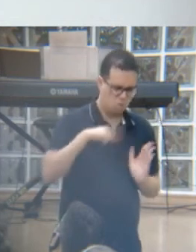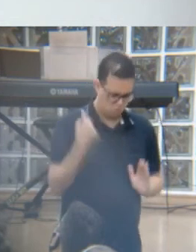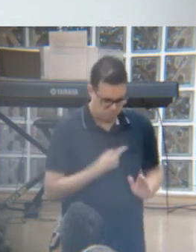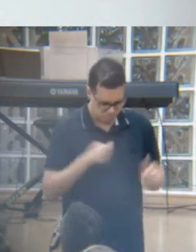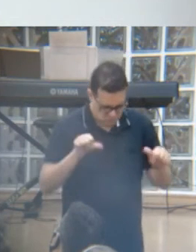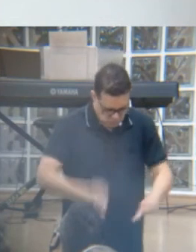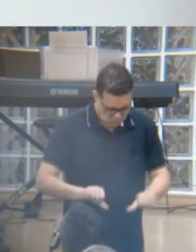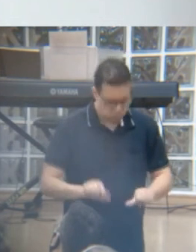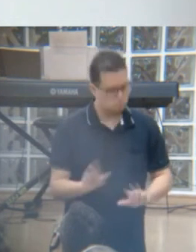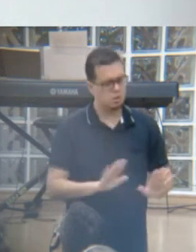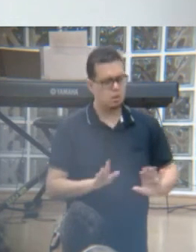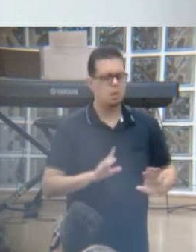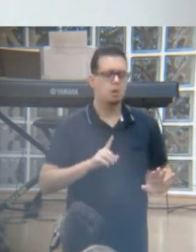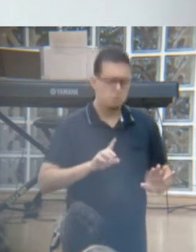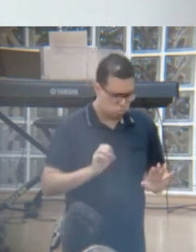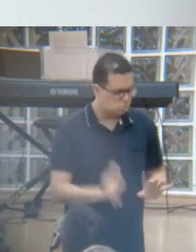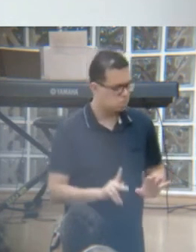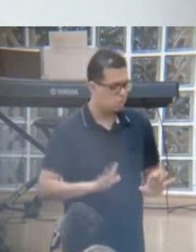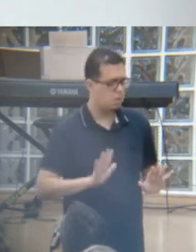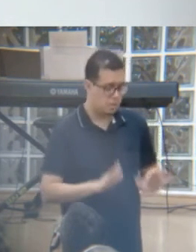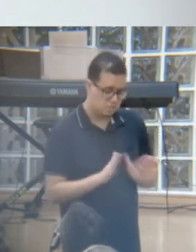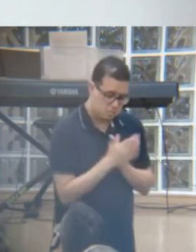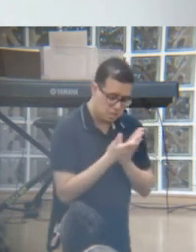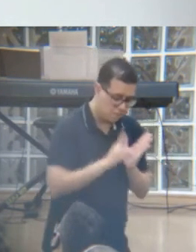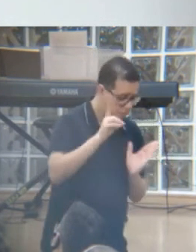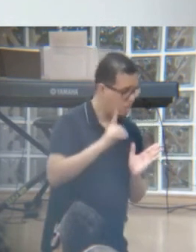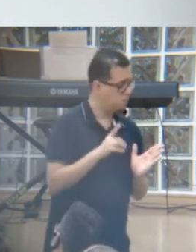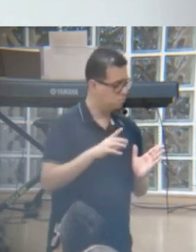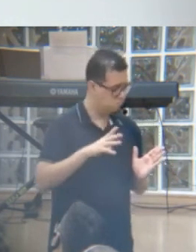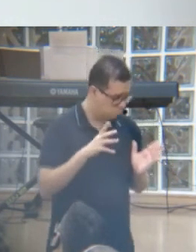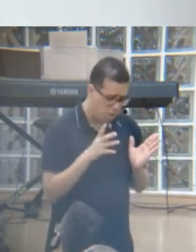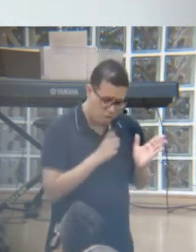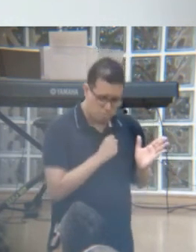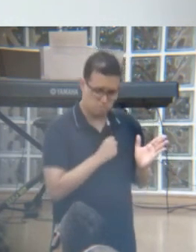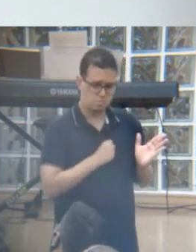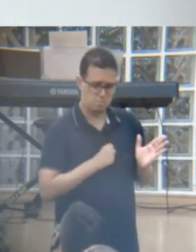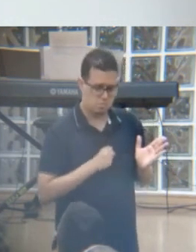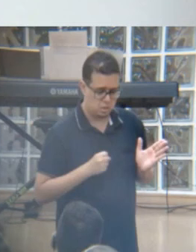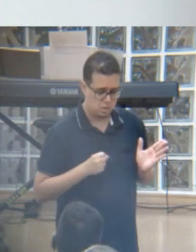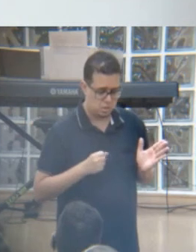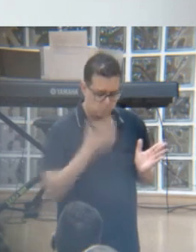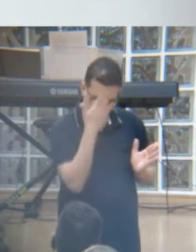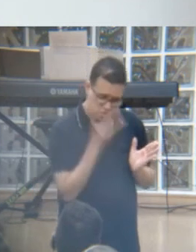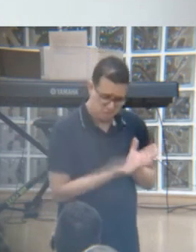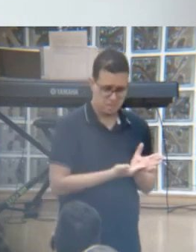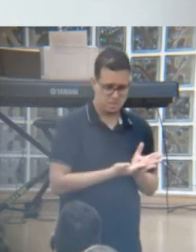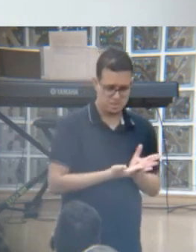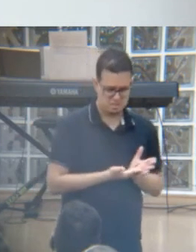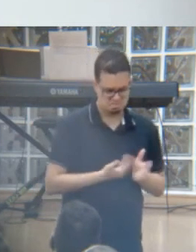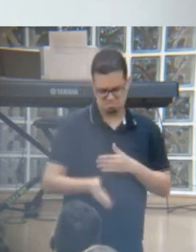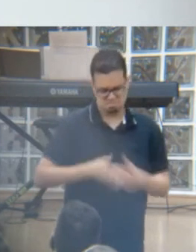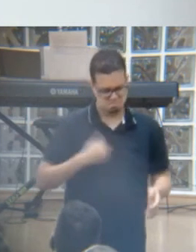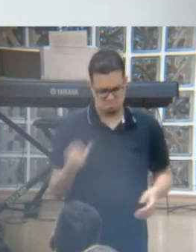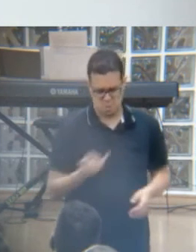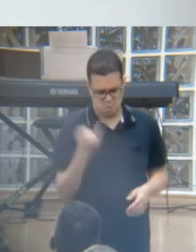que vive. Essa era a ideia de Elias. Não importa o tamanho da crise. Se essa é grande, é a maior que nós